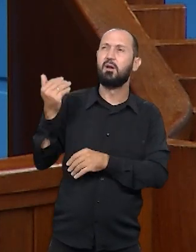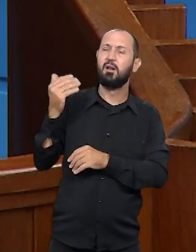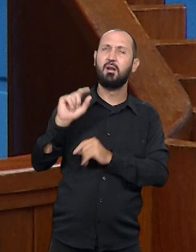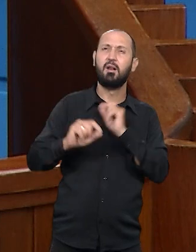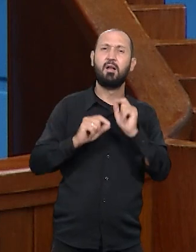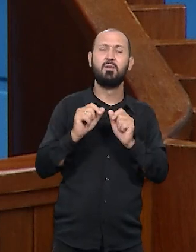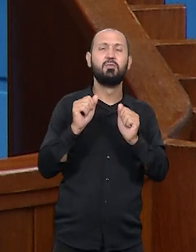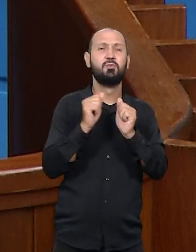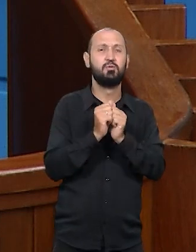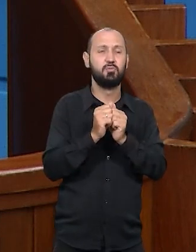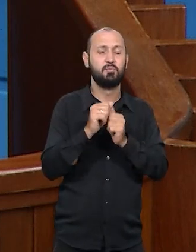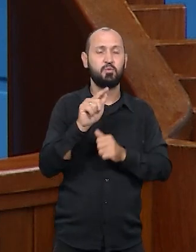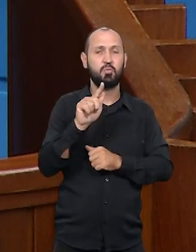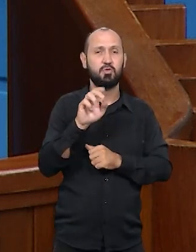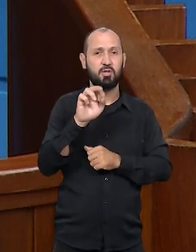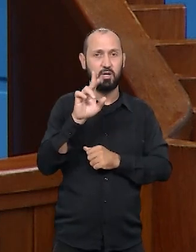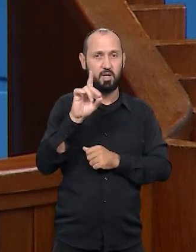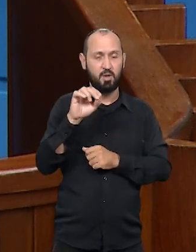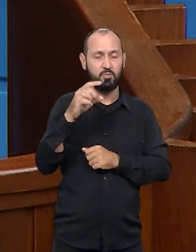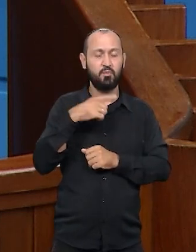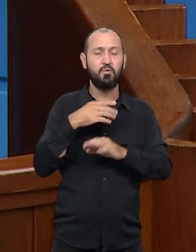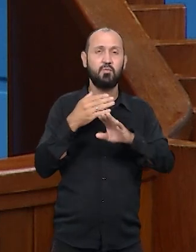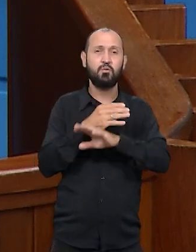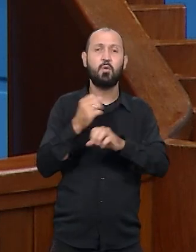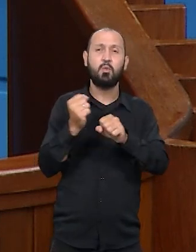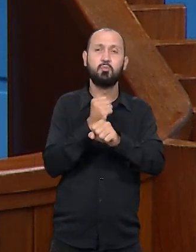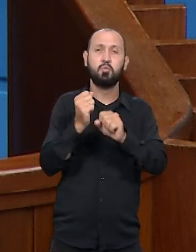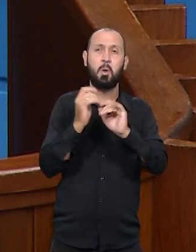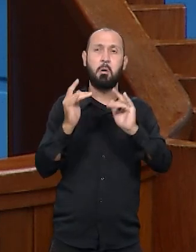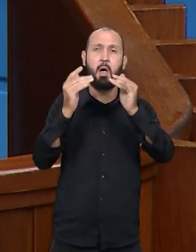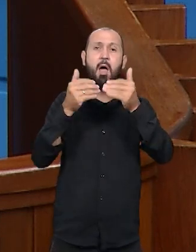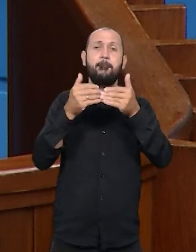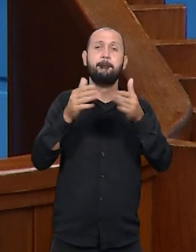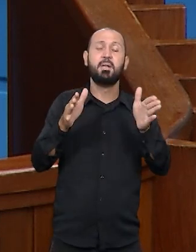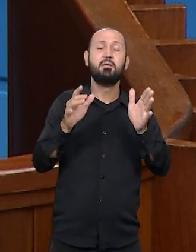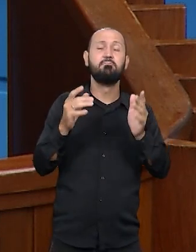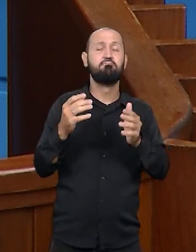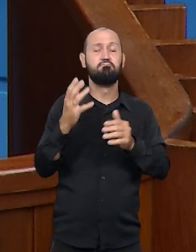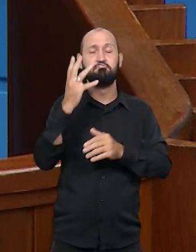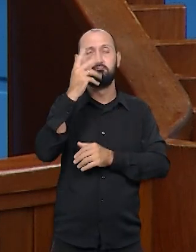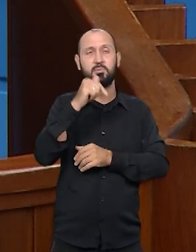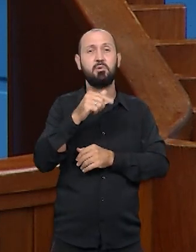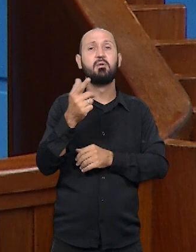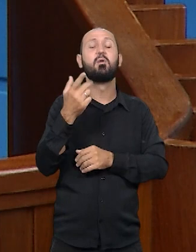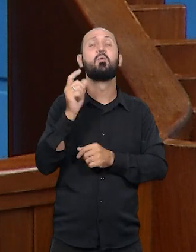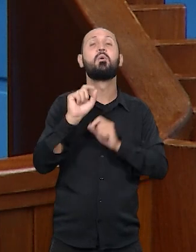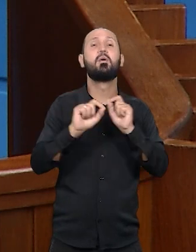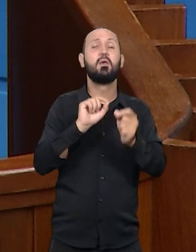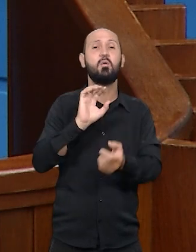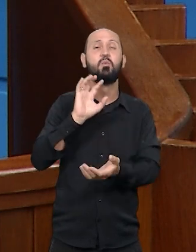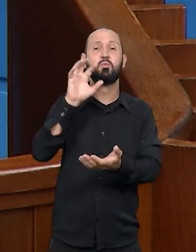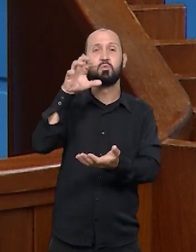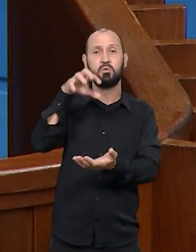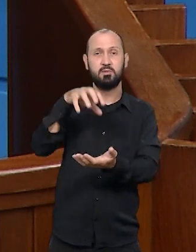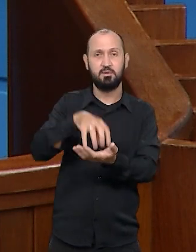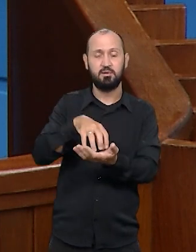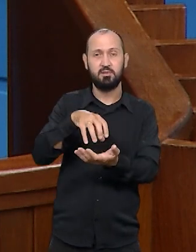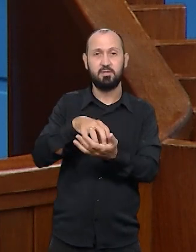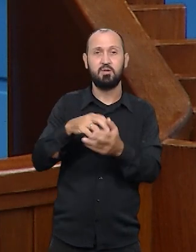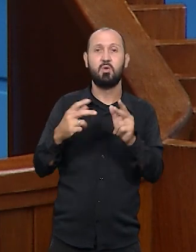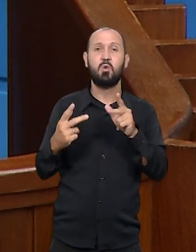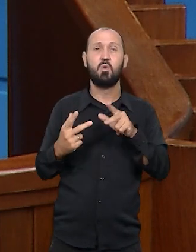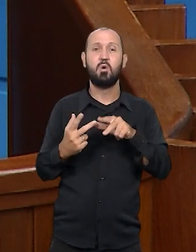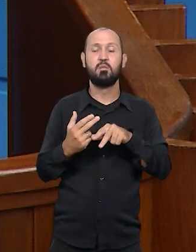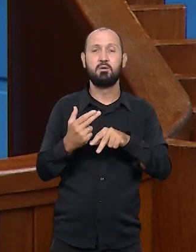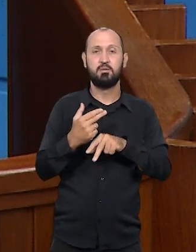estado investiu bastante lá eu estive lá inclusive junto com Geraldo Rezende inaugurando um prédio maravilhoso e agora o que que eles